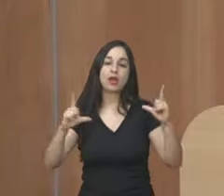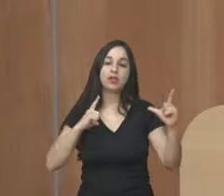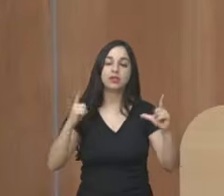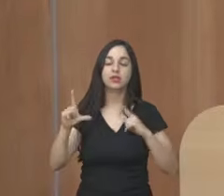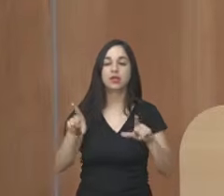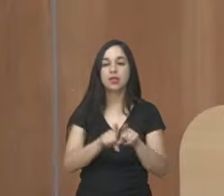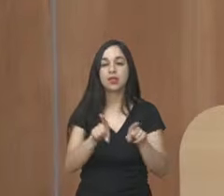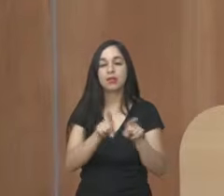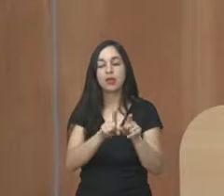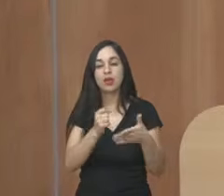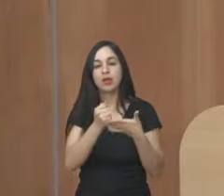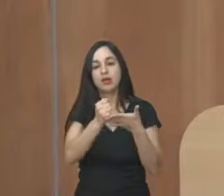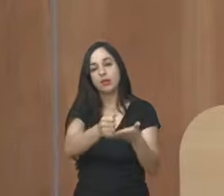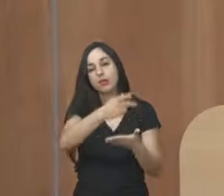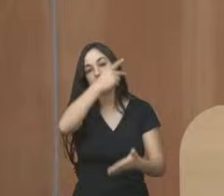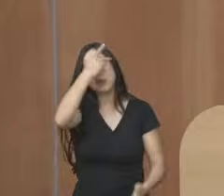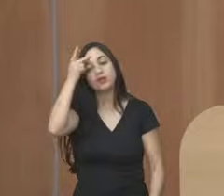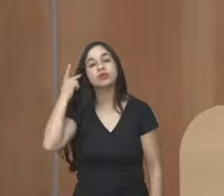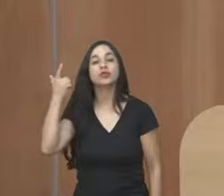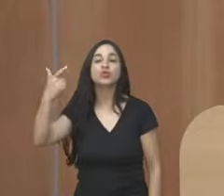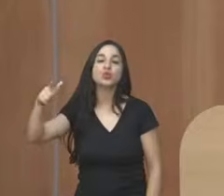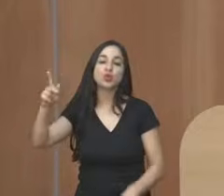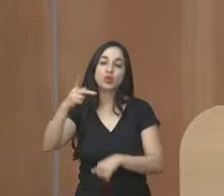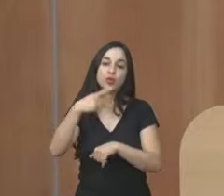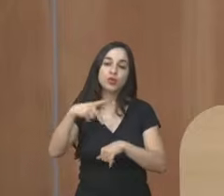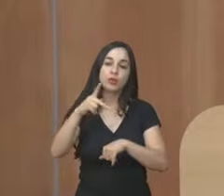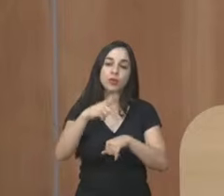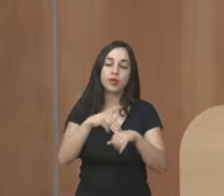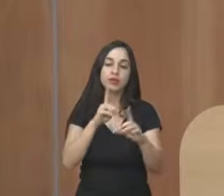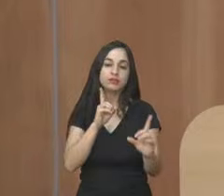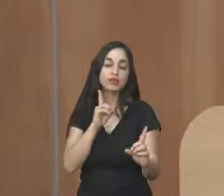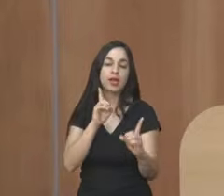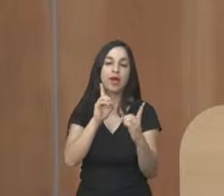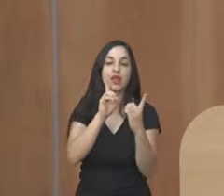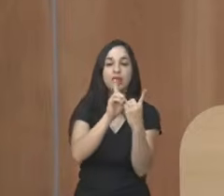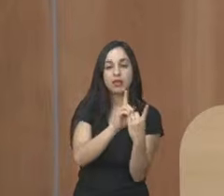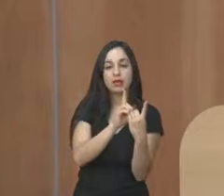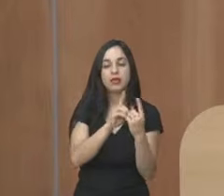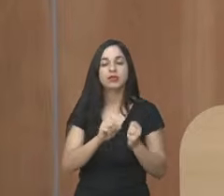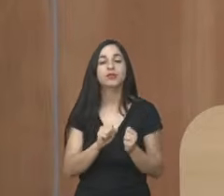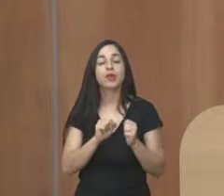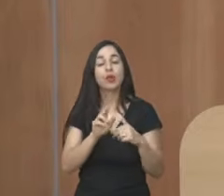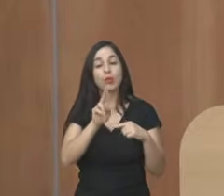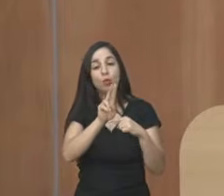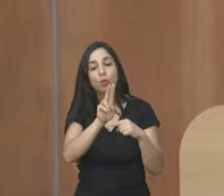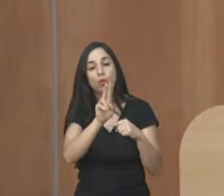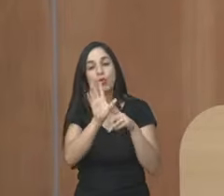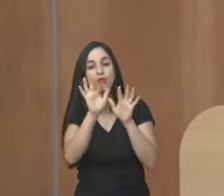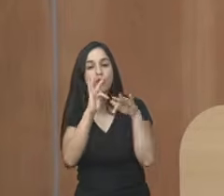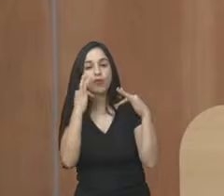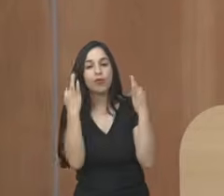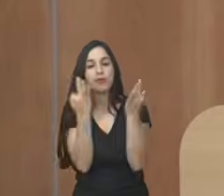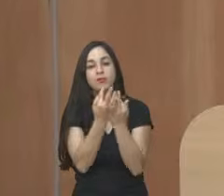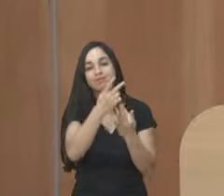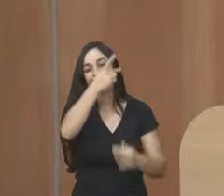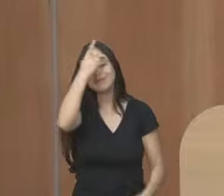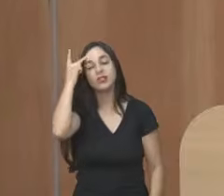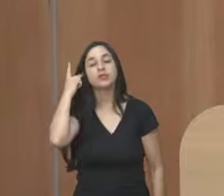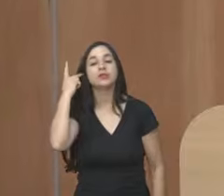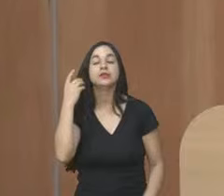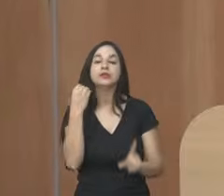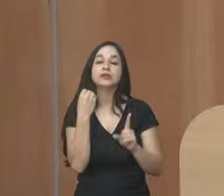imigrantes e refugiados. A atenção ao indivíduo e à família em situação de